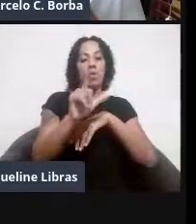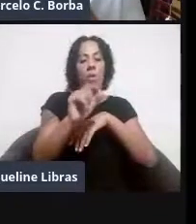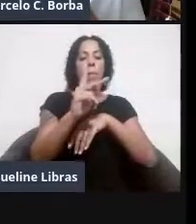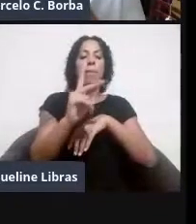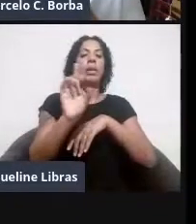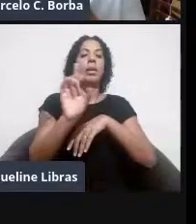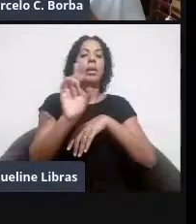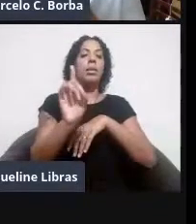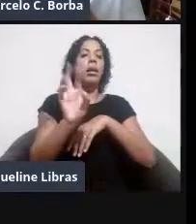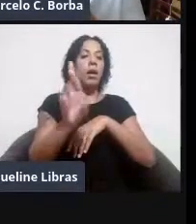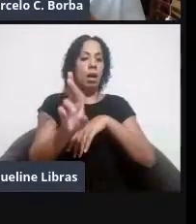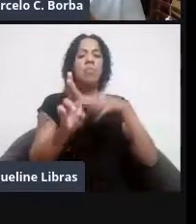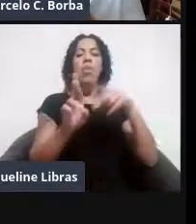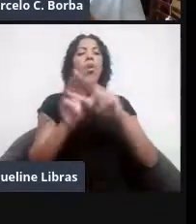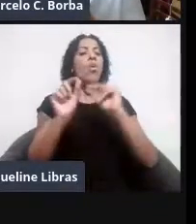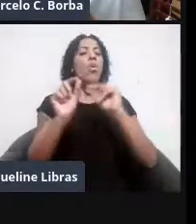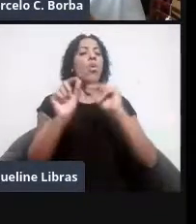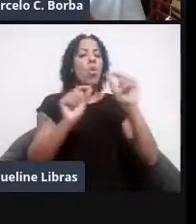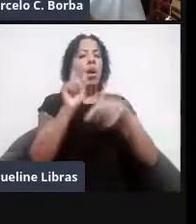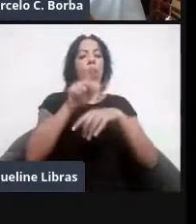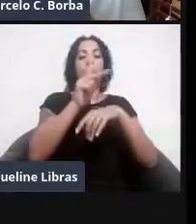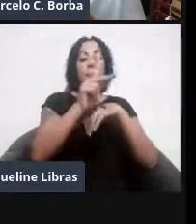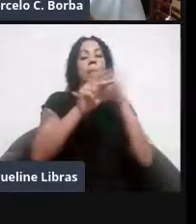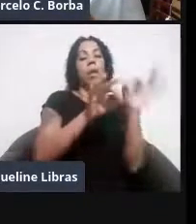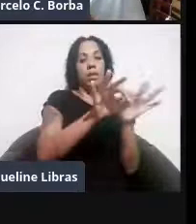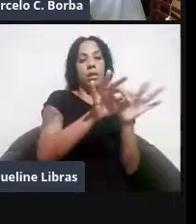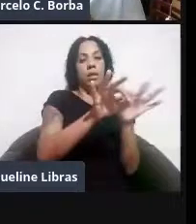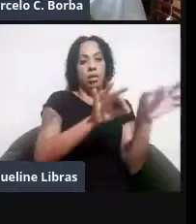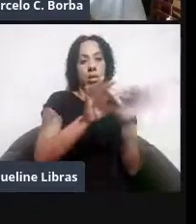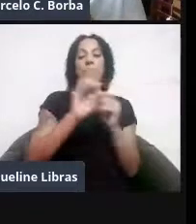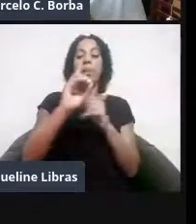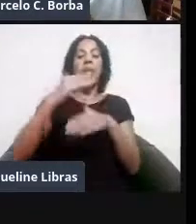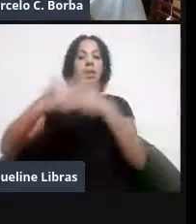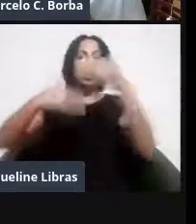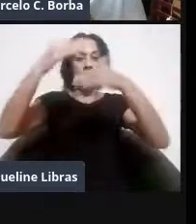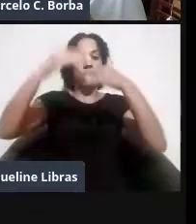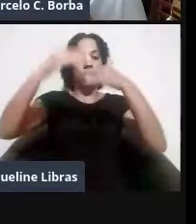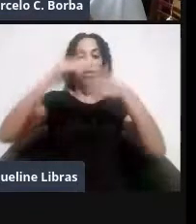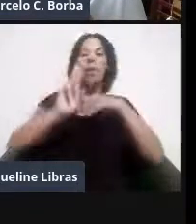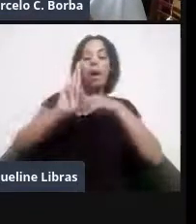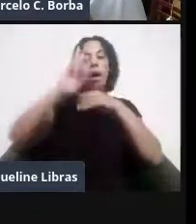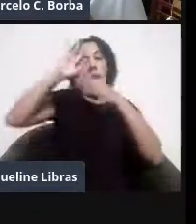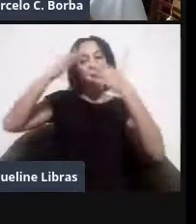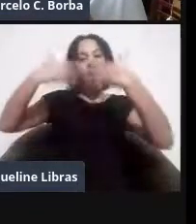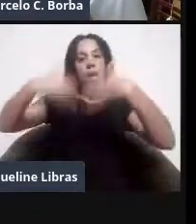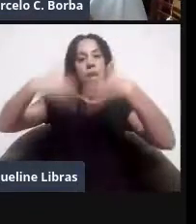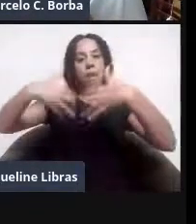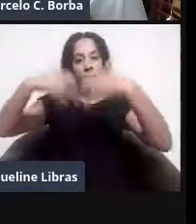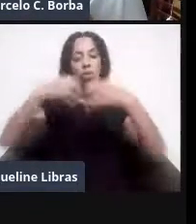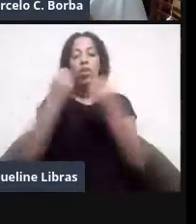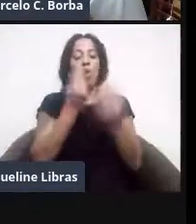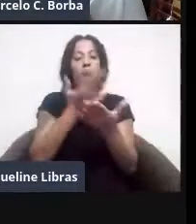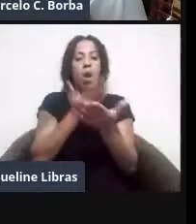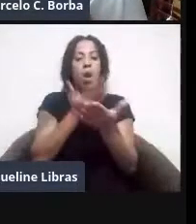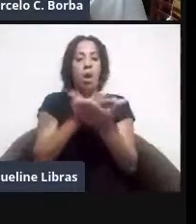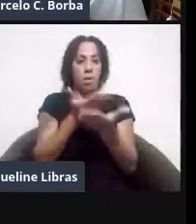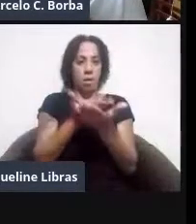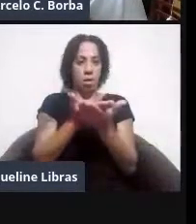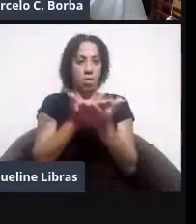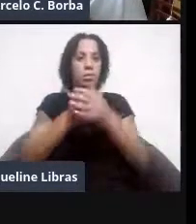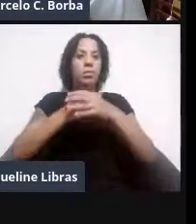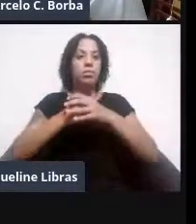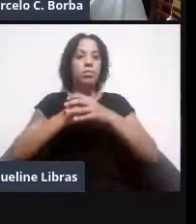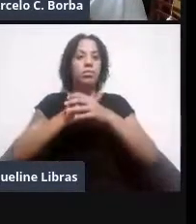PDR nada mais é do ciclo do planejar, desenvolver e refletir sobre uma aula. O que